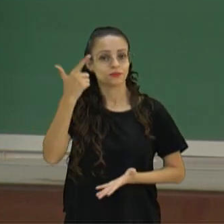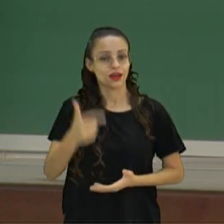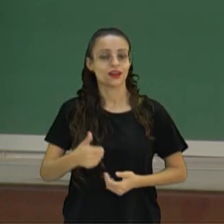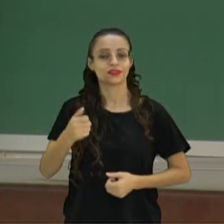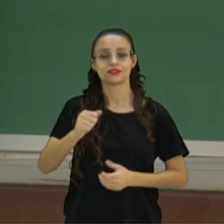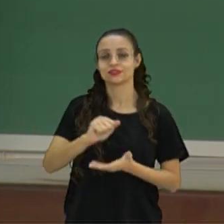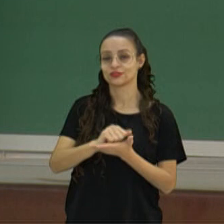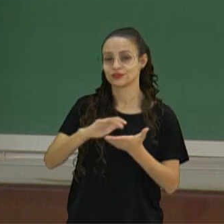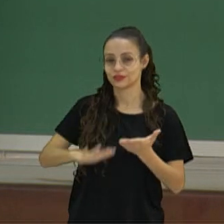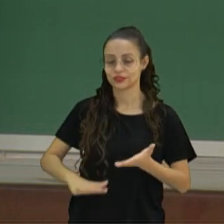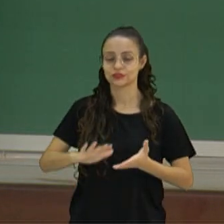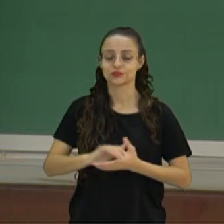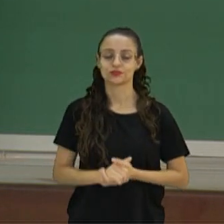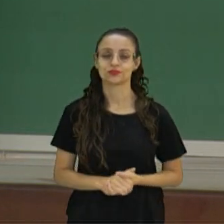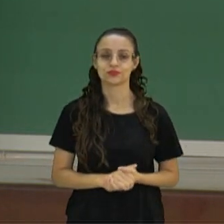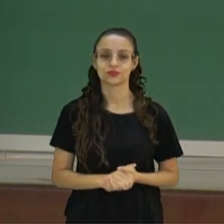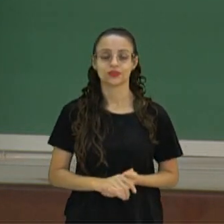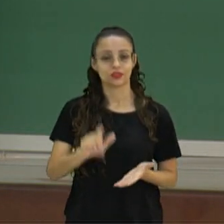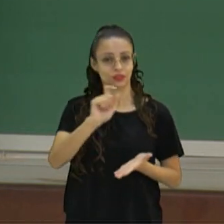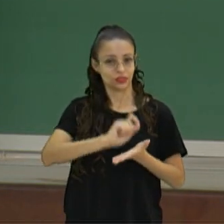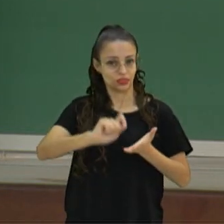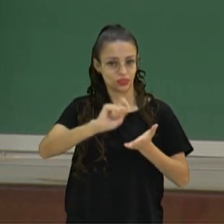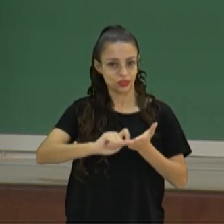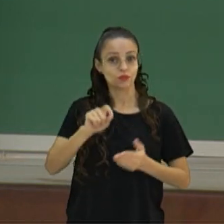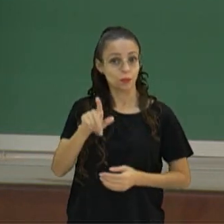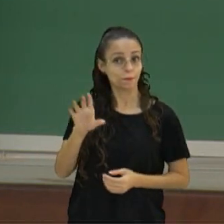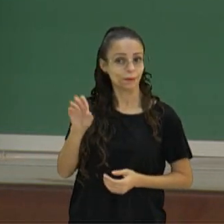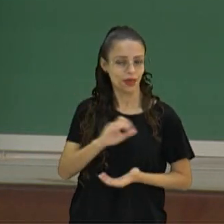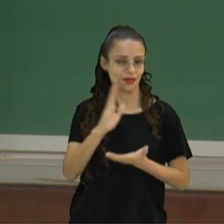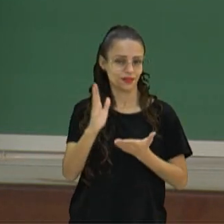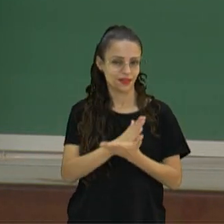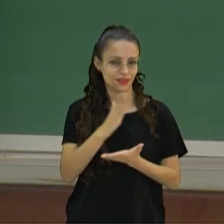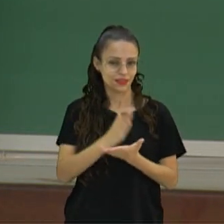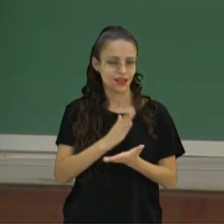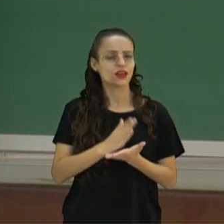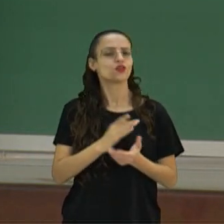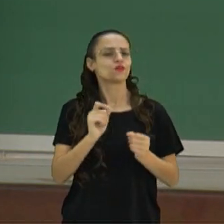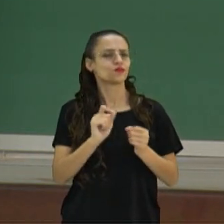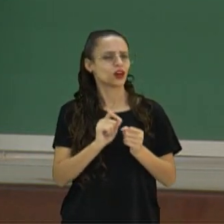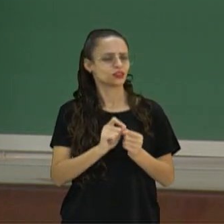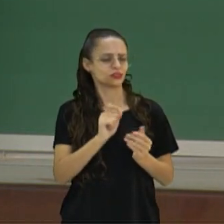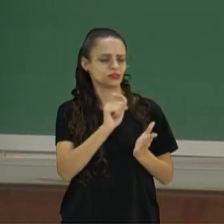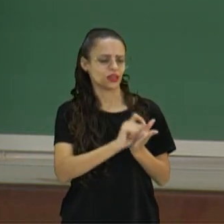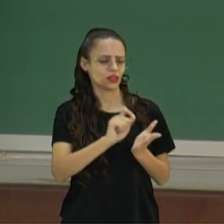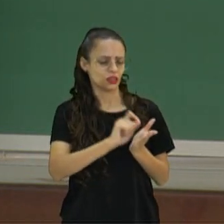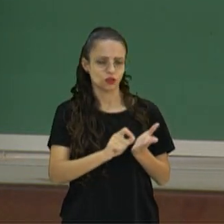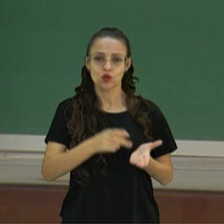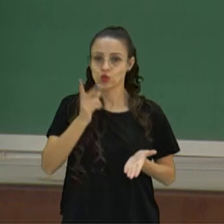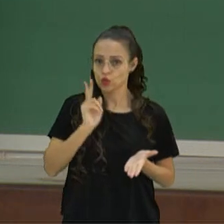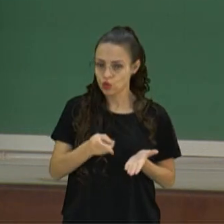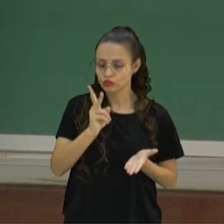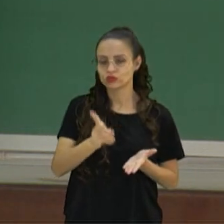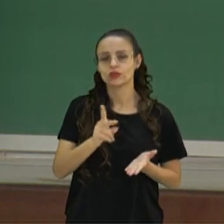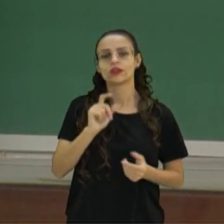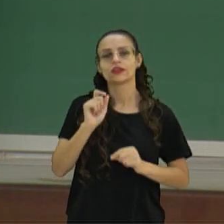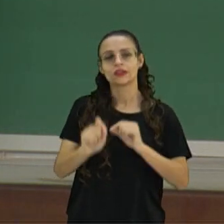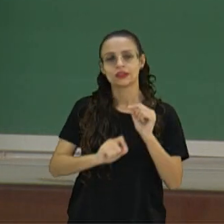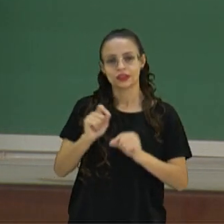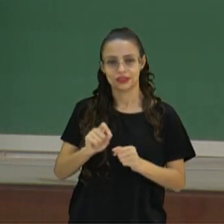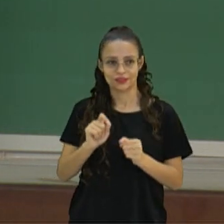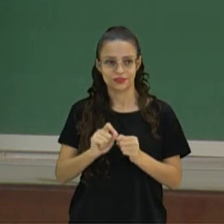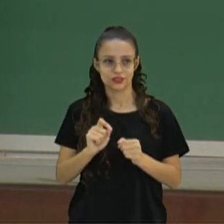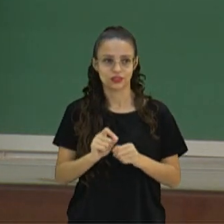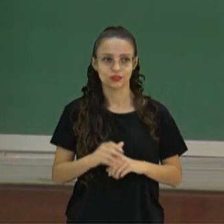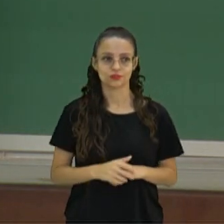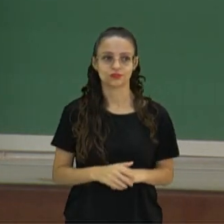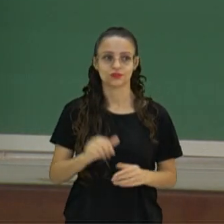que falam o seguinte: atividade descritiva, então pega seu caderno, faz as suas anotações, continua as anotações para quem está realizando,